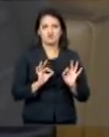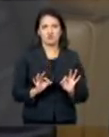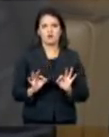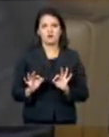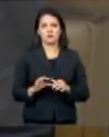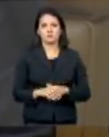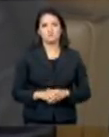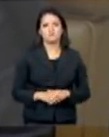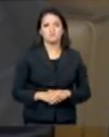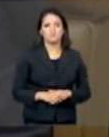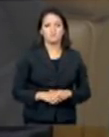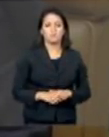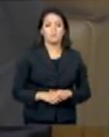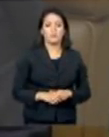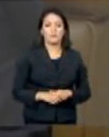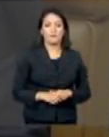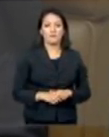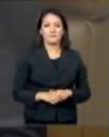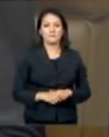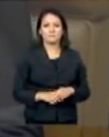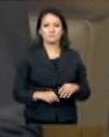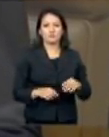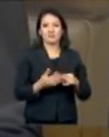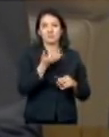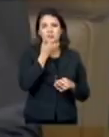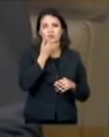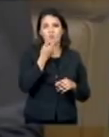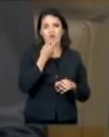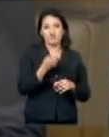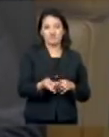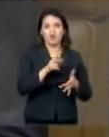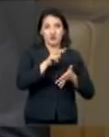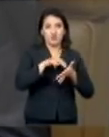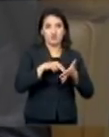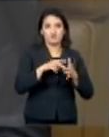os artigos 10 e 12 capitais lei 10 559/2002